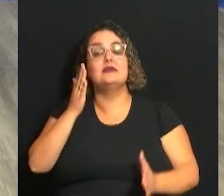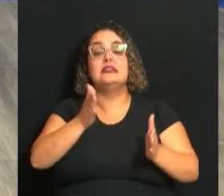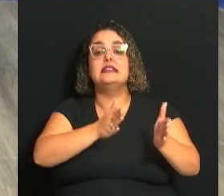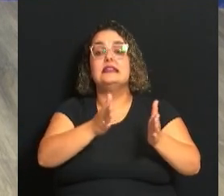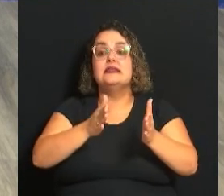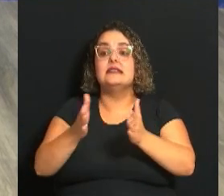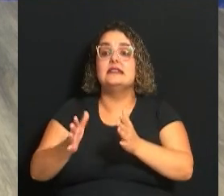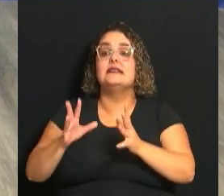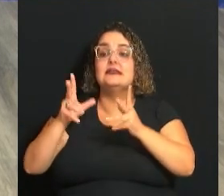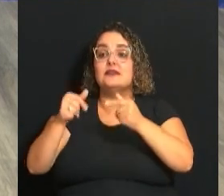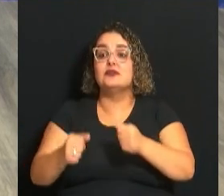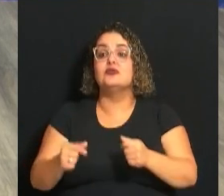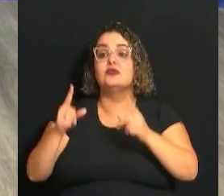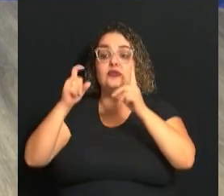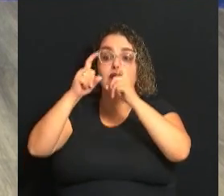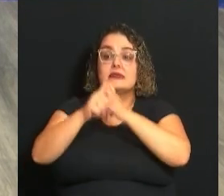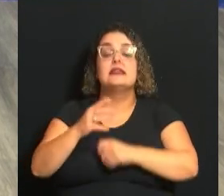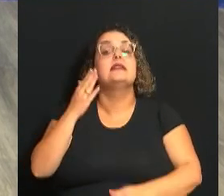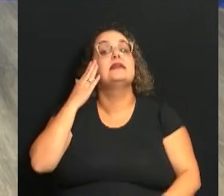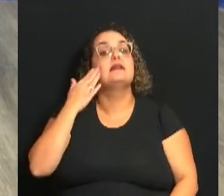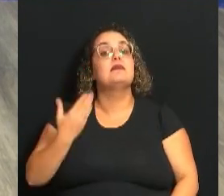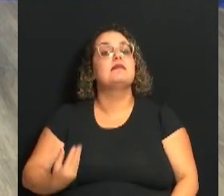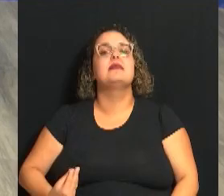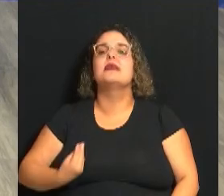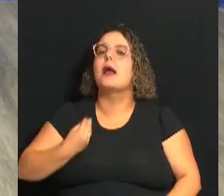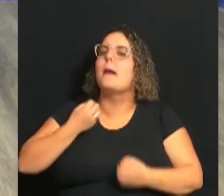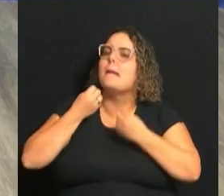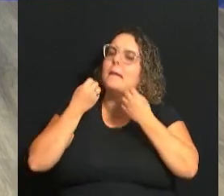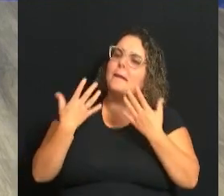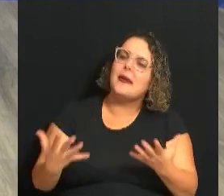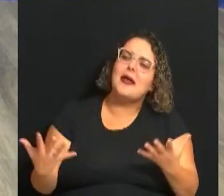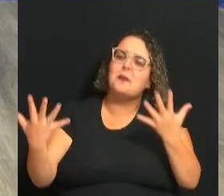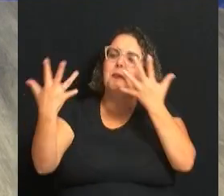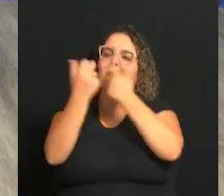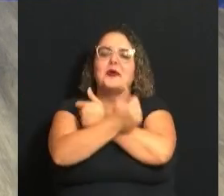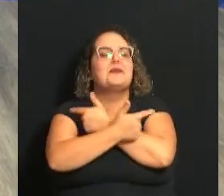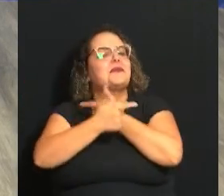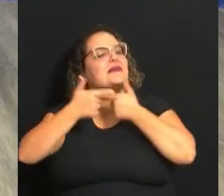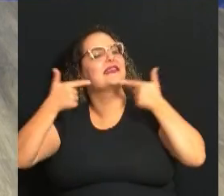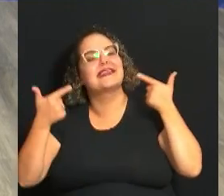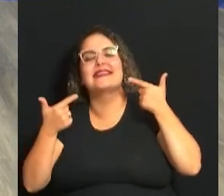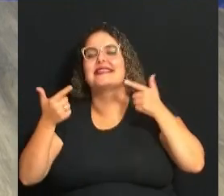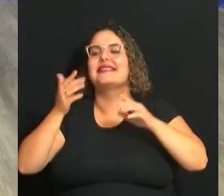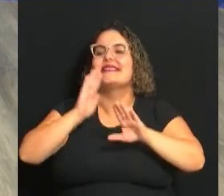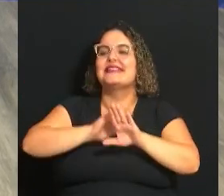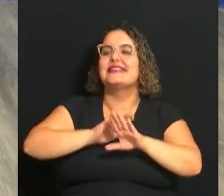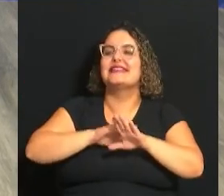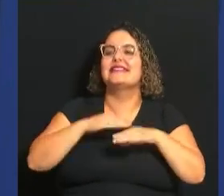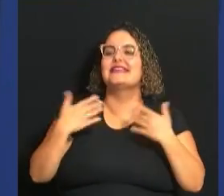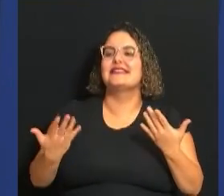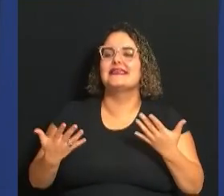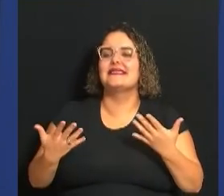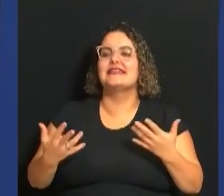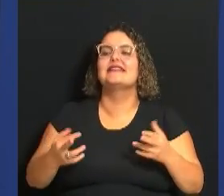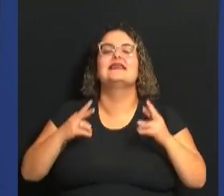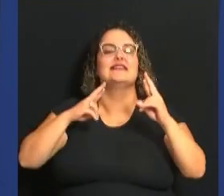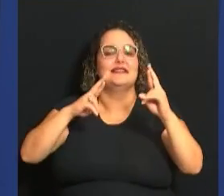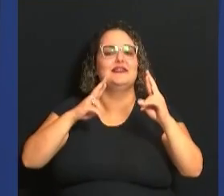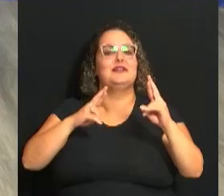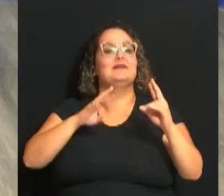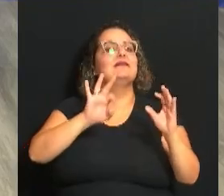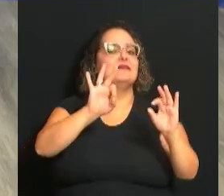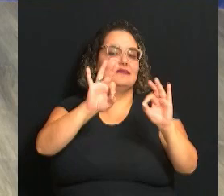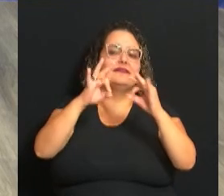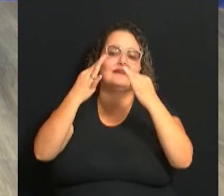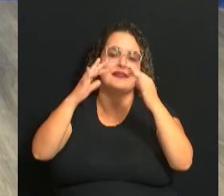a dificuldade, e saber que você está aí bem, toda bonita, sorridente, toda ativa, dá muita esperança para quem está assistindo a